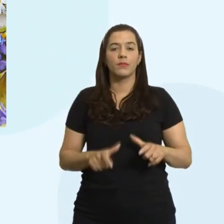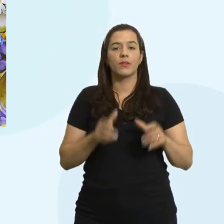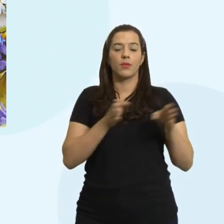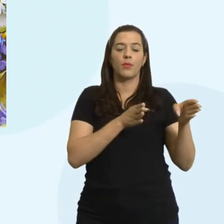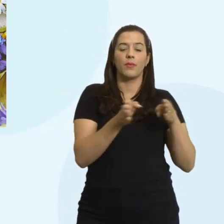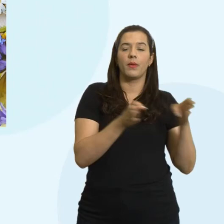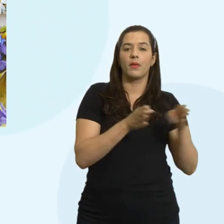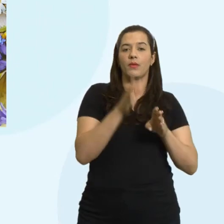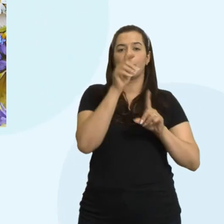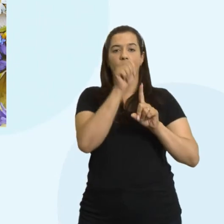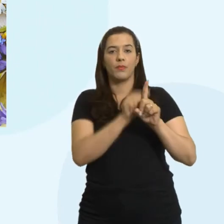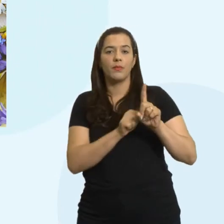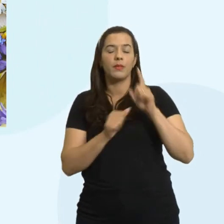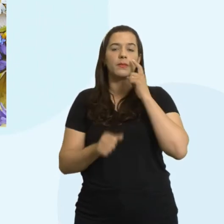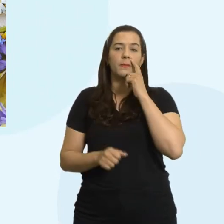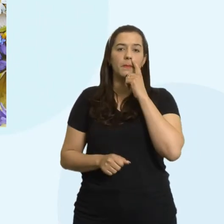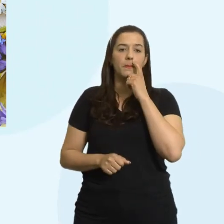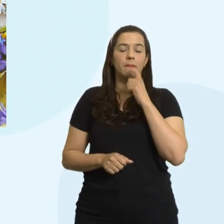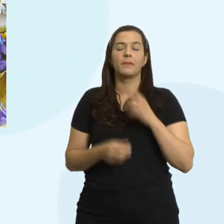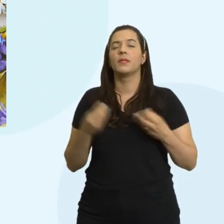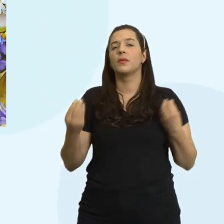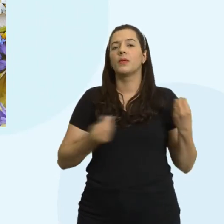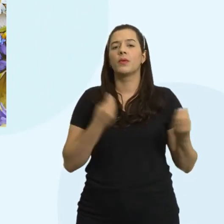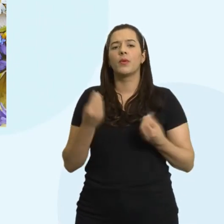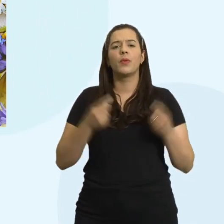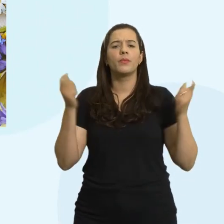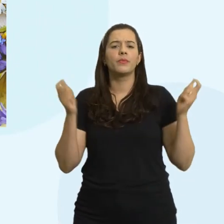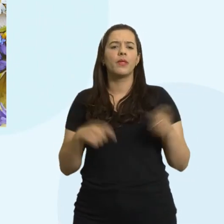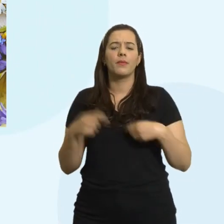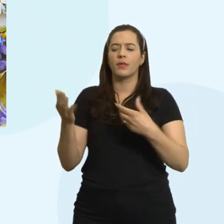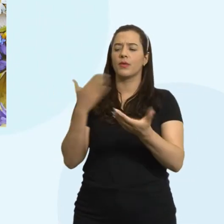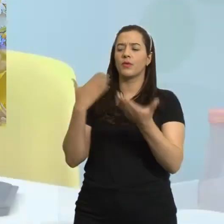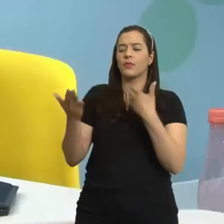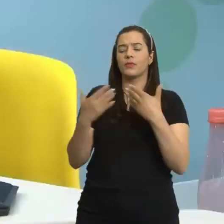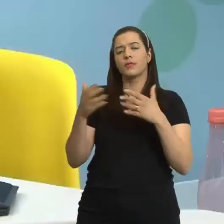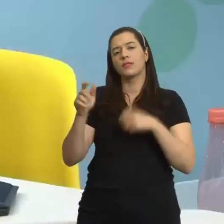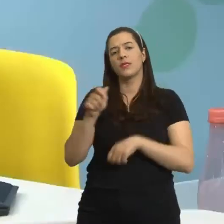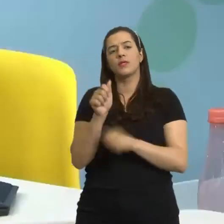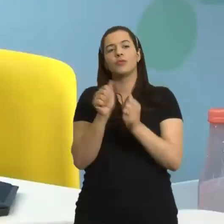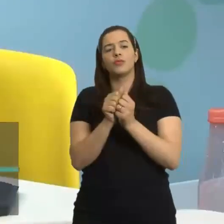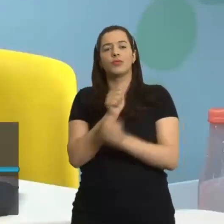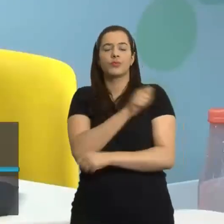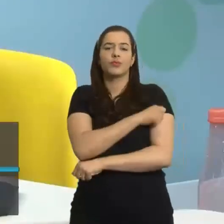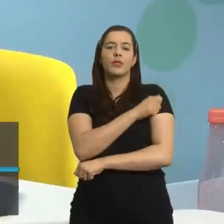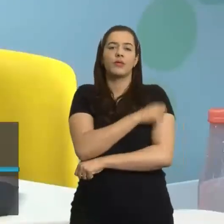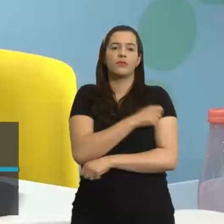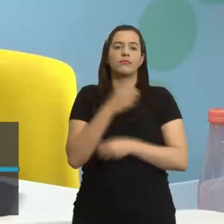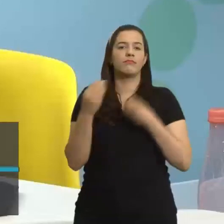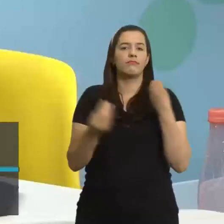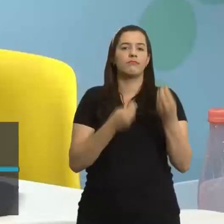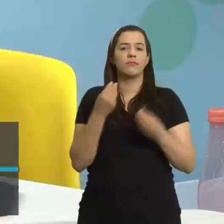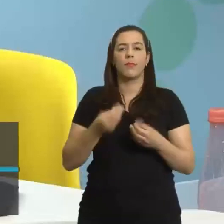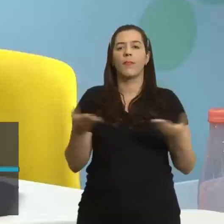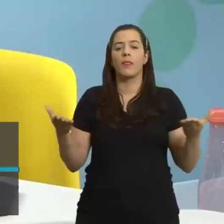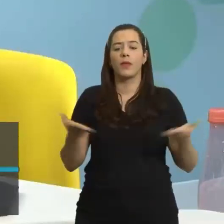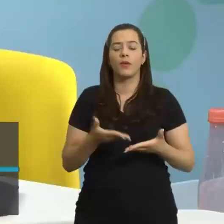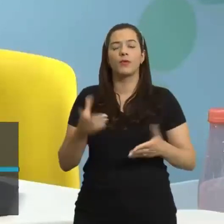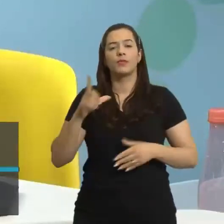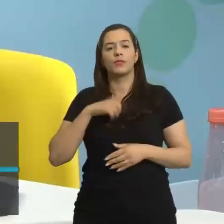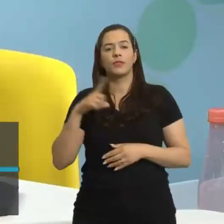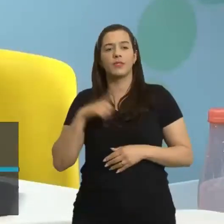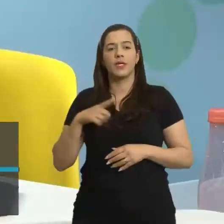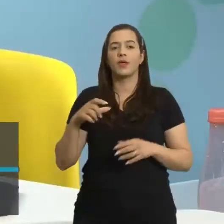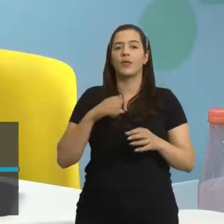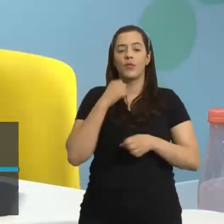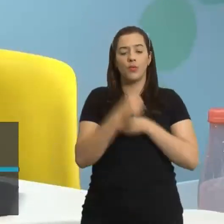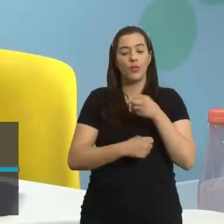época. Como nós podemos discutir isso com os nossos estudantes? Por que que hoje em dia nós temos frutas o ano